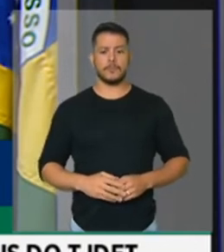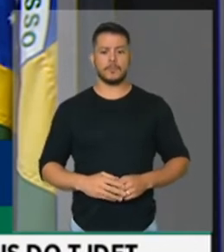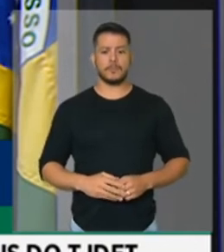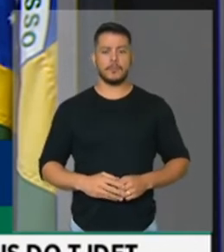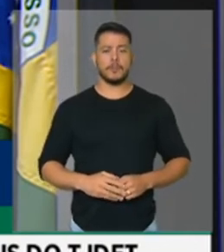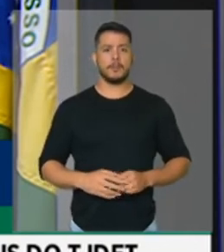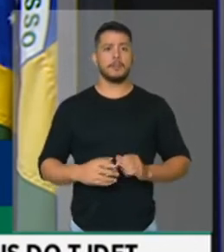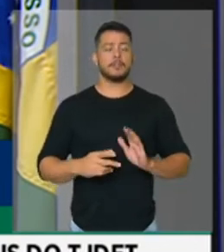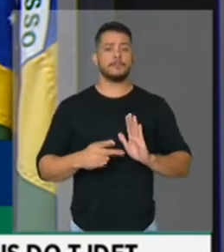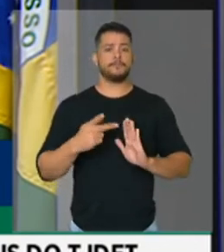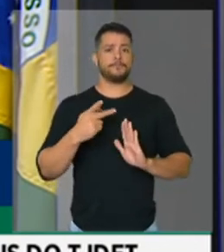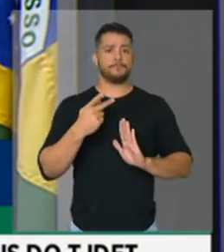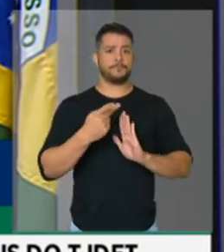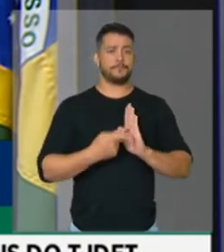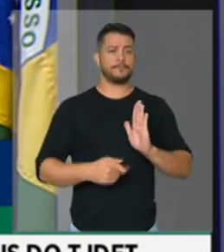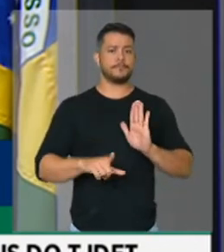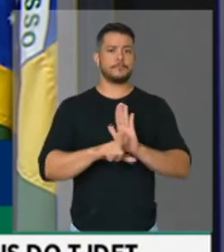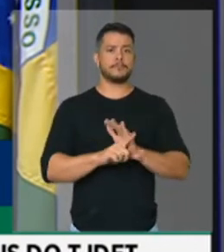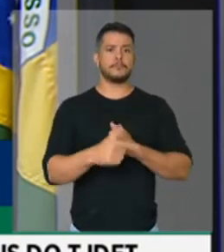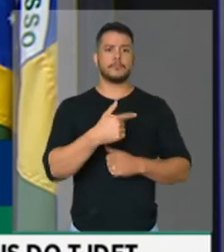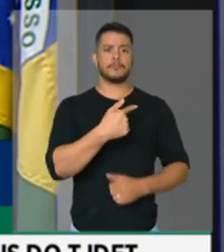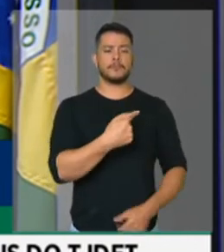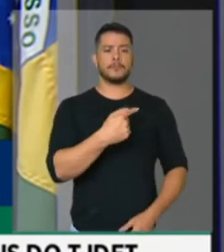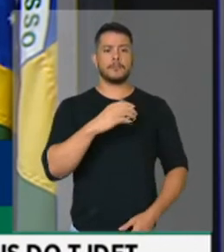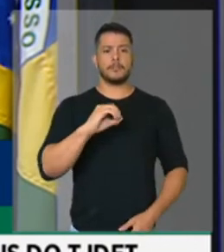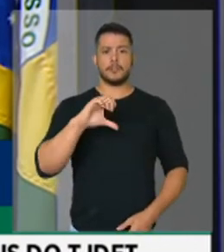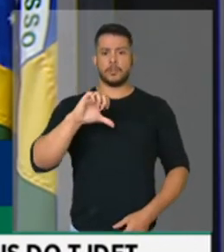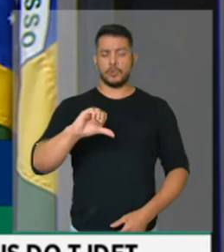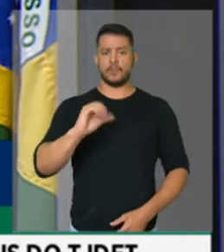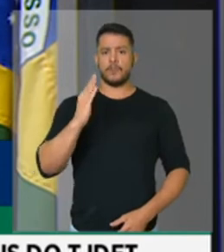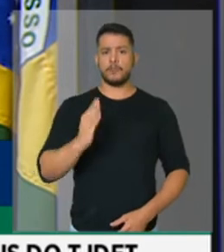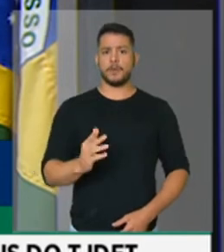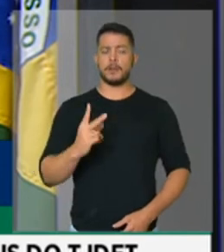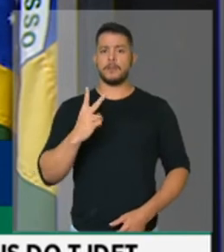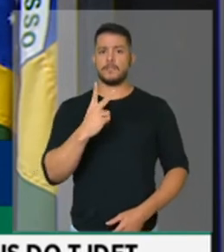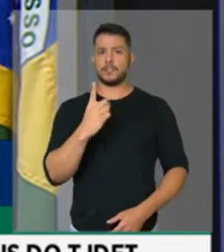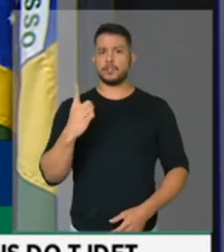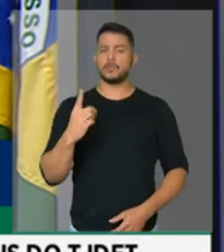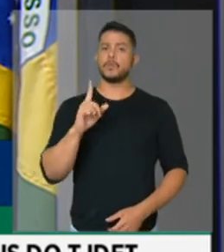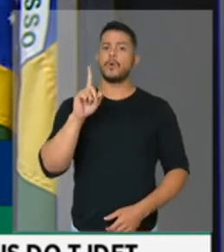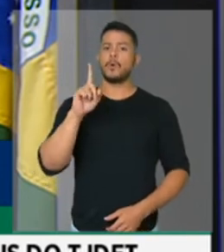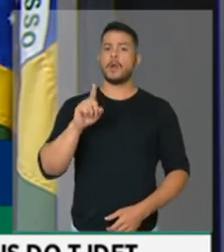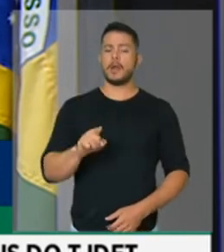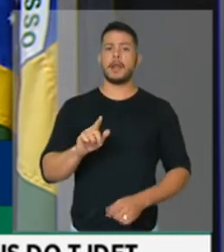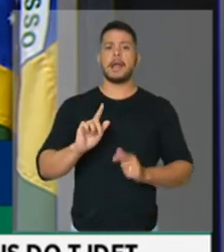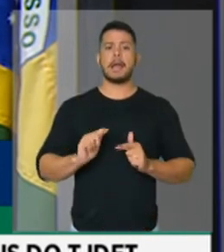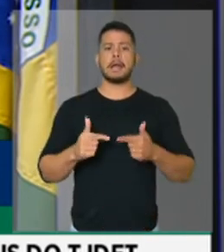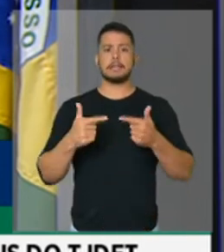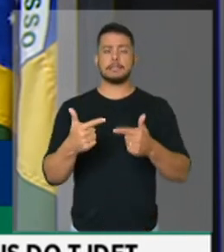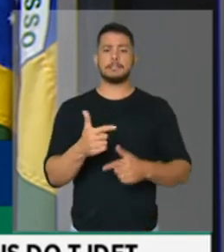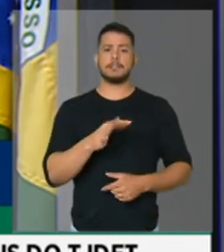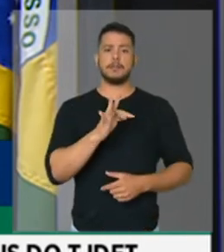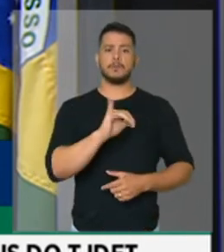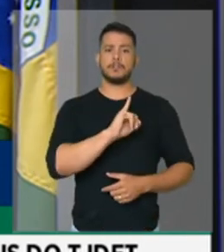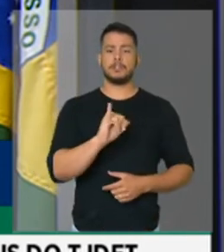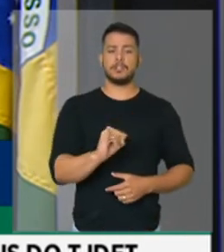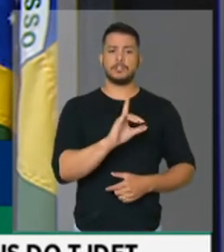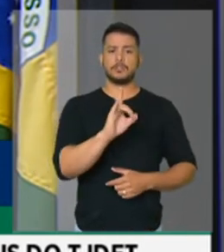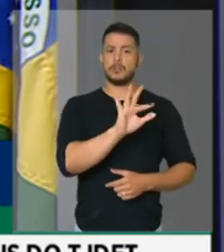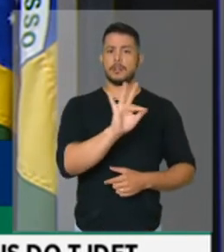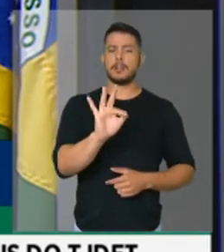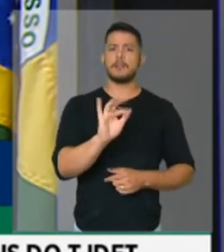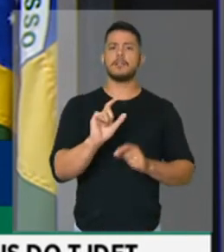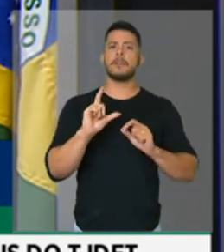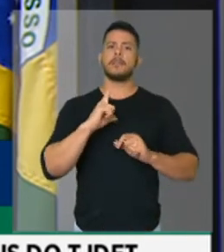O projeto de lei 709 de 2021 é de iniciativa do Tribunal de Justiça do Distrito Federal e dos Territórios e propõe a transformação de